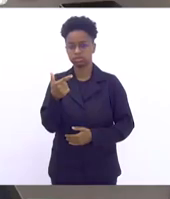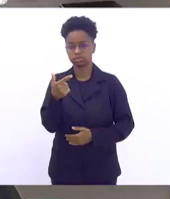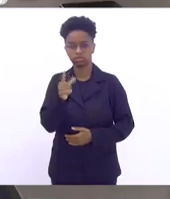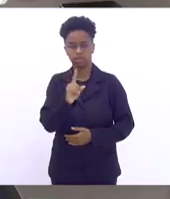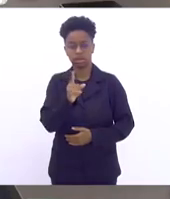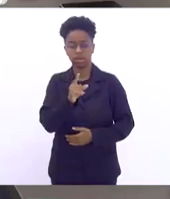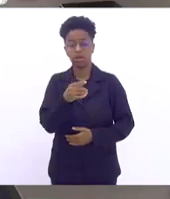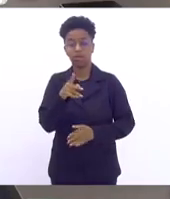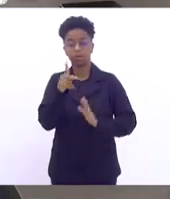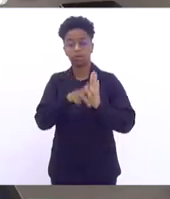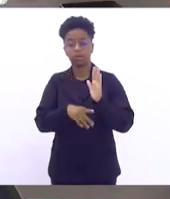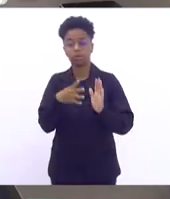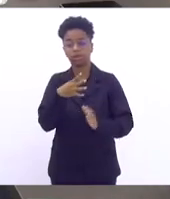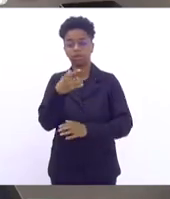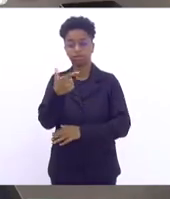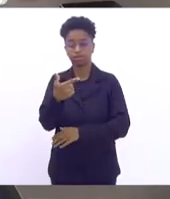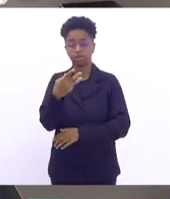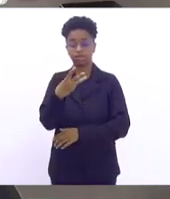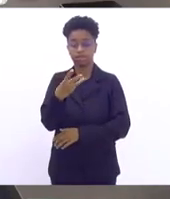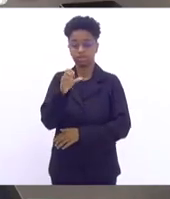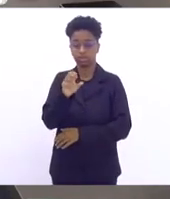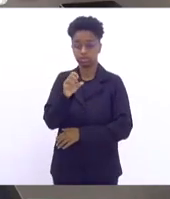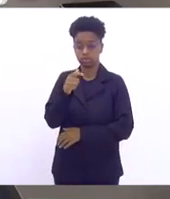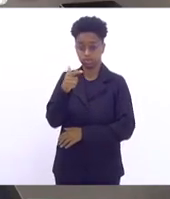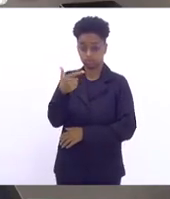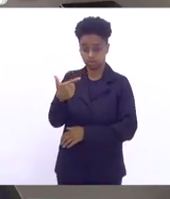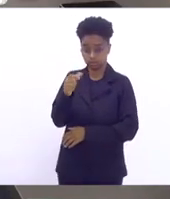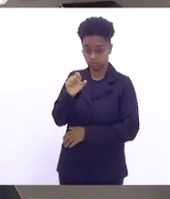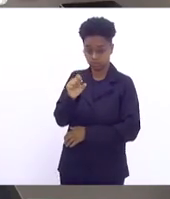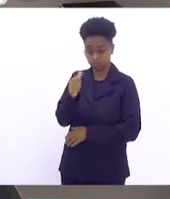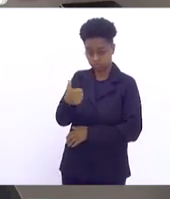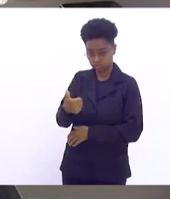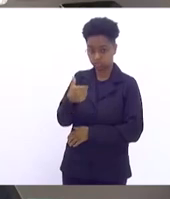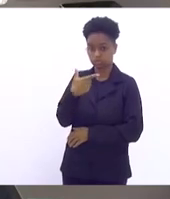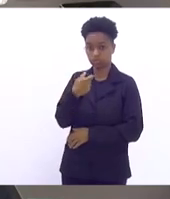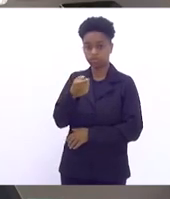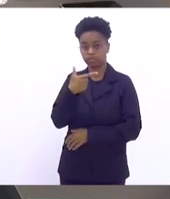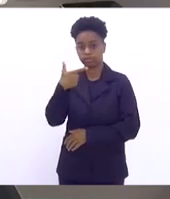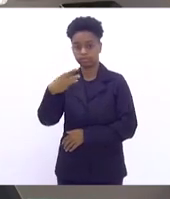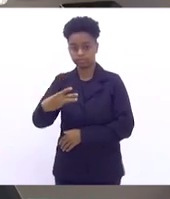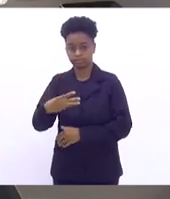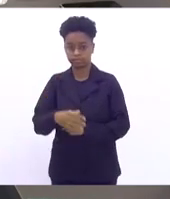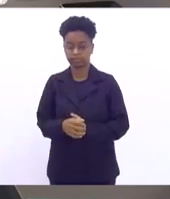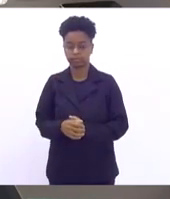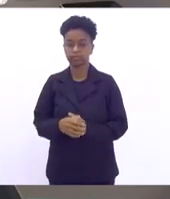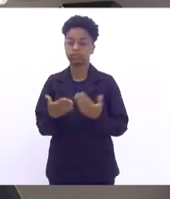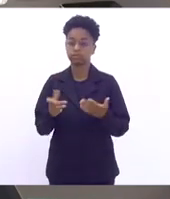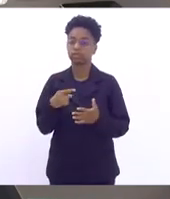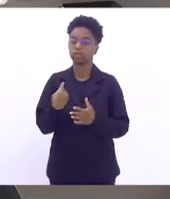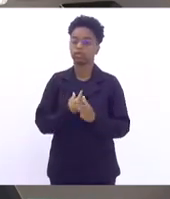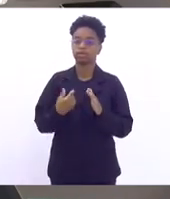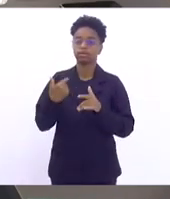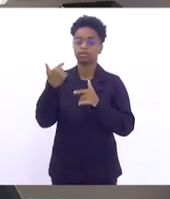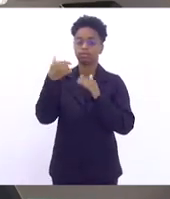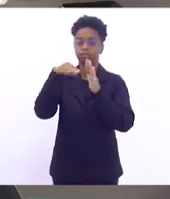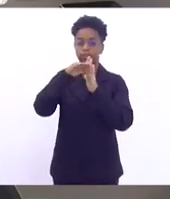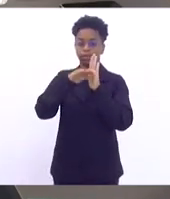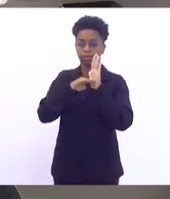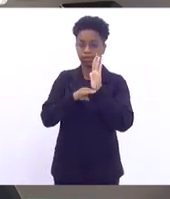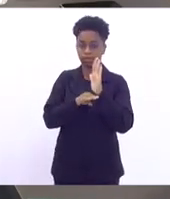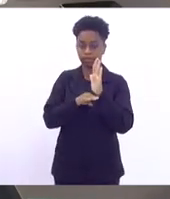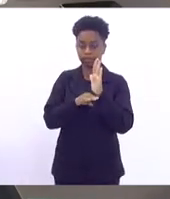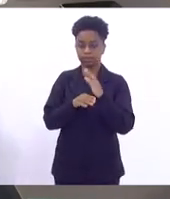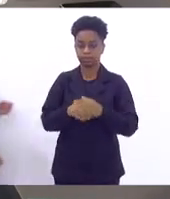é o Projeto 42 é o 321 de 23 isso isso então chama os trabalhos a ordem para incluir